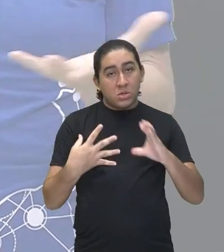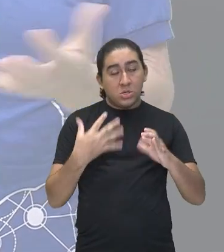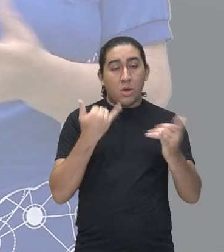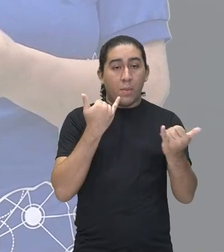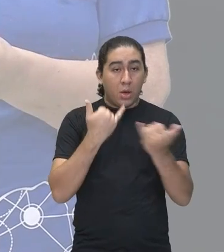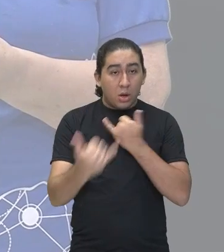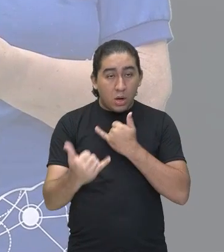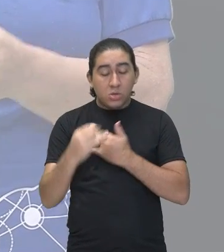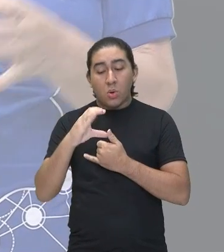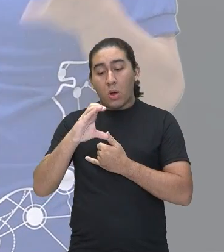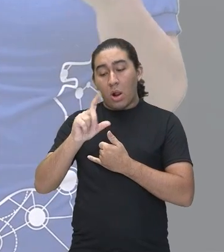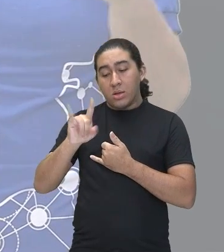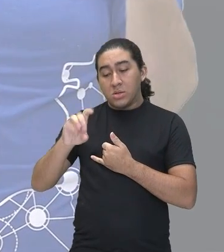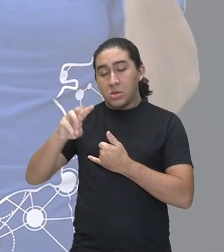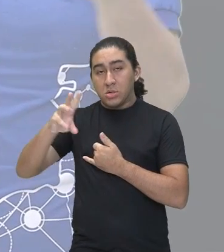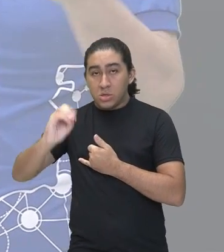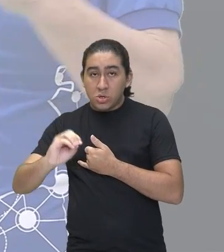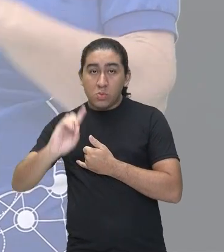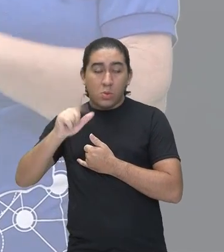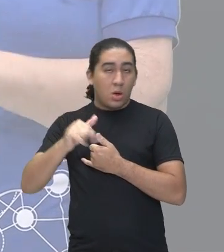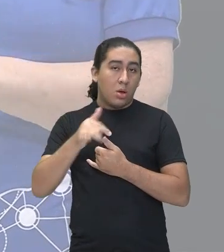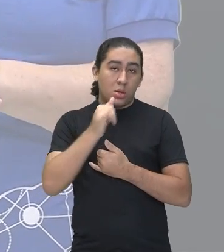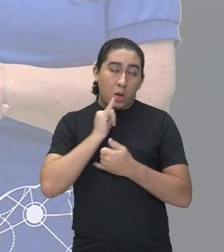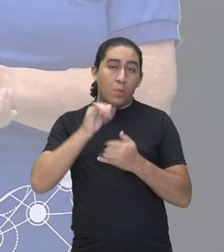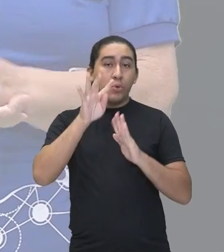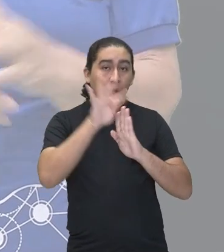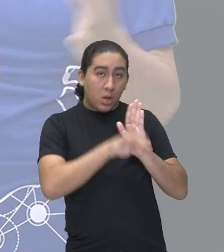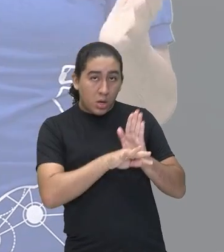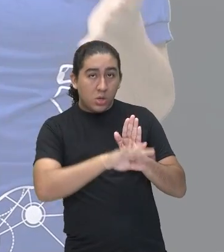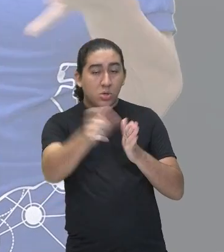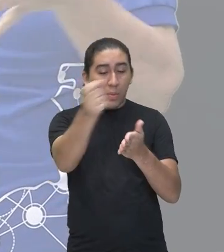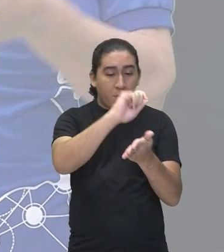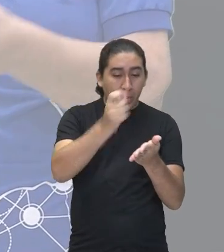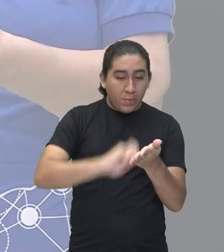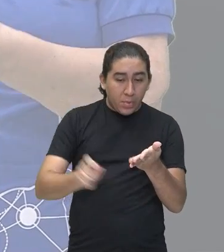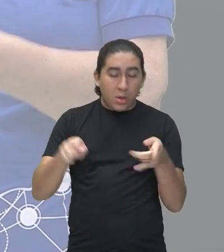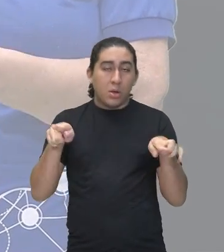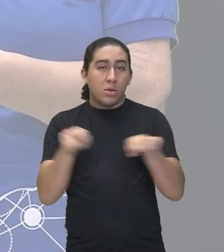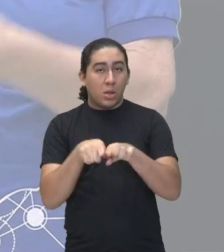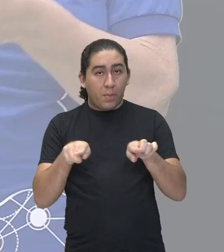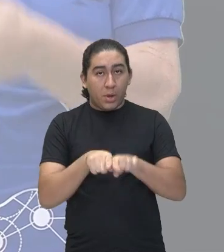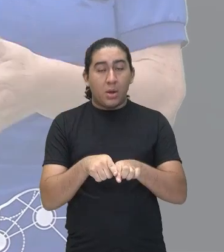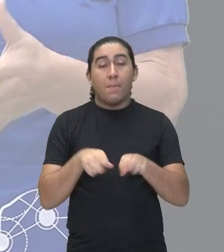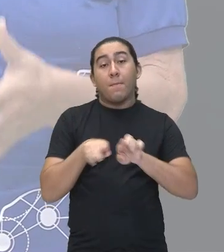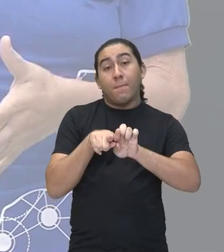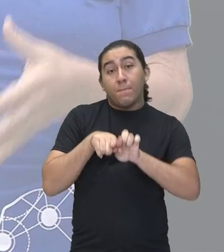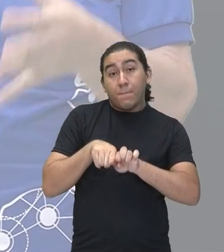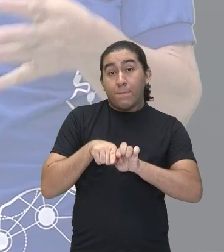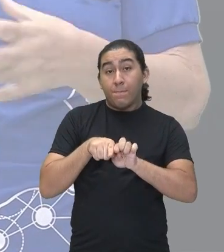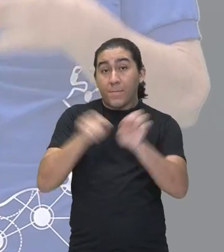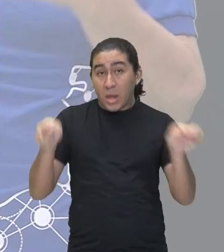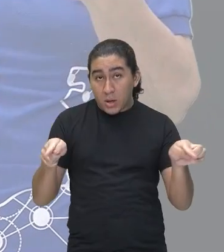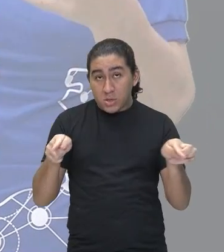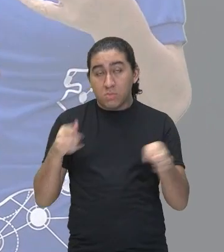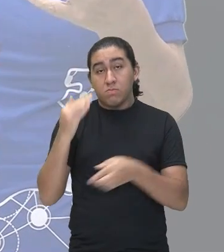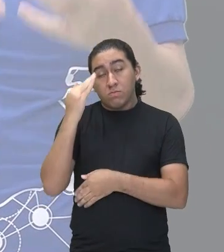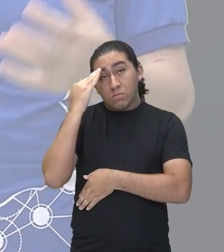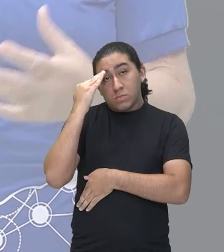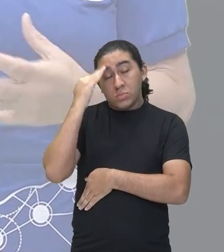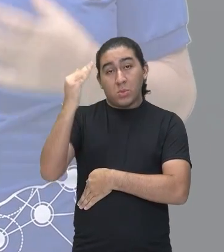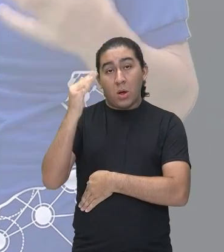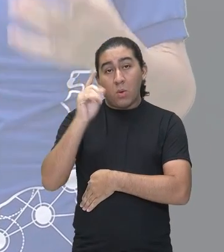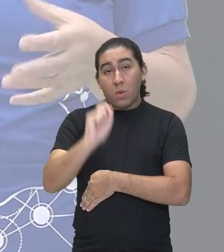forma de escrever. Então, ele é um neoclassicismo, porém, aqui agora, ele tem uma visão